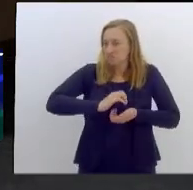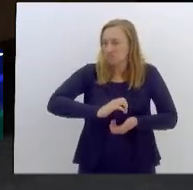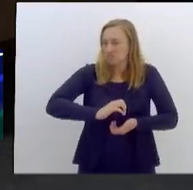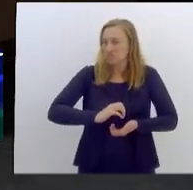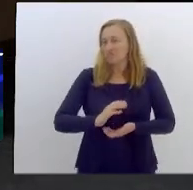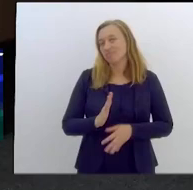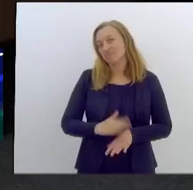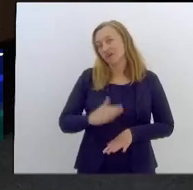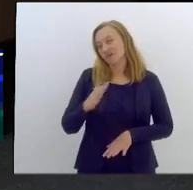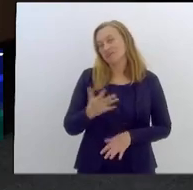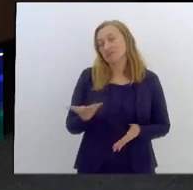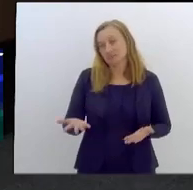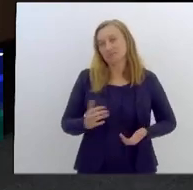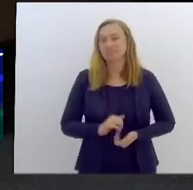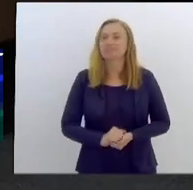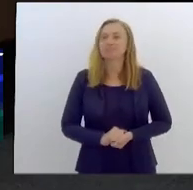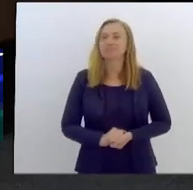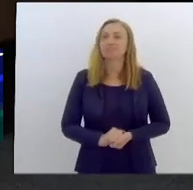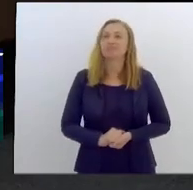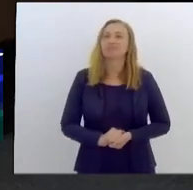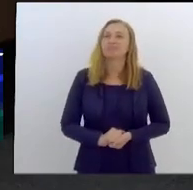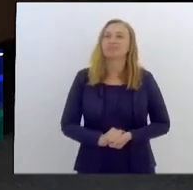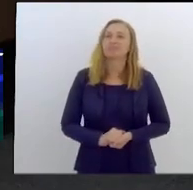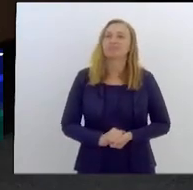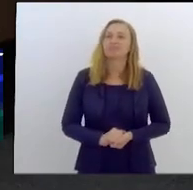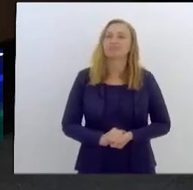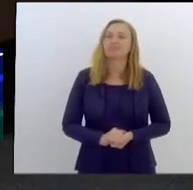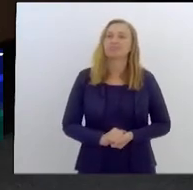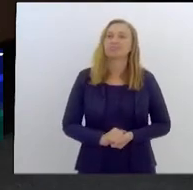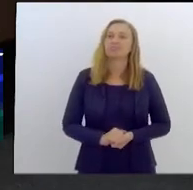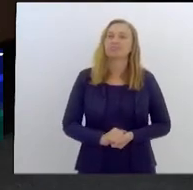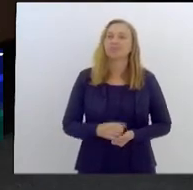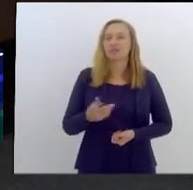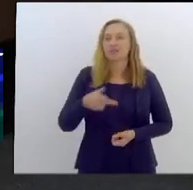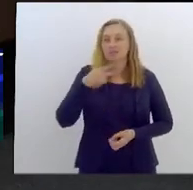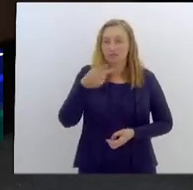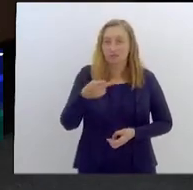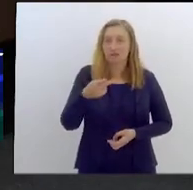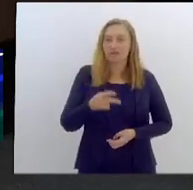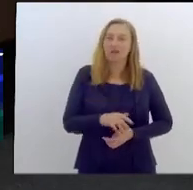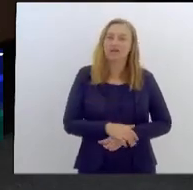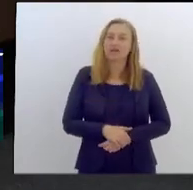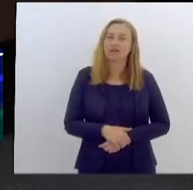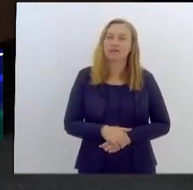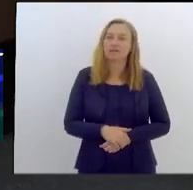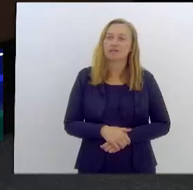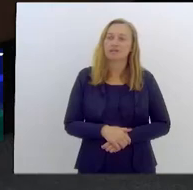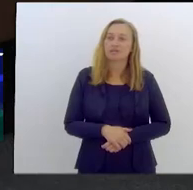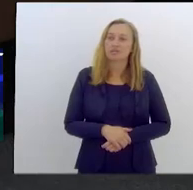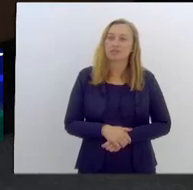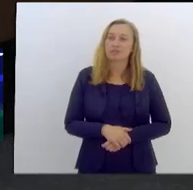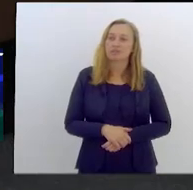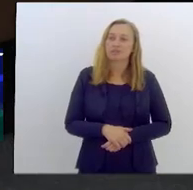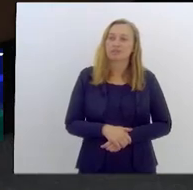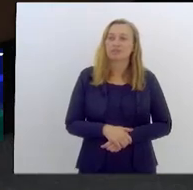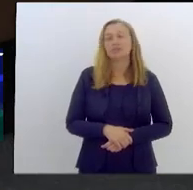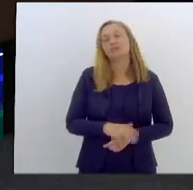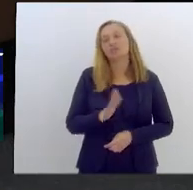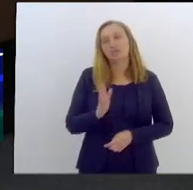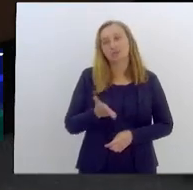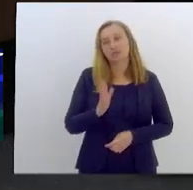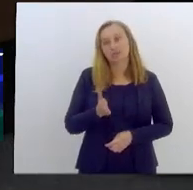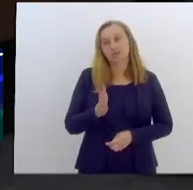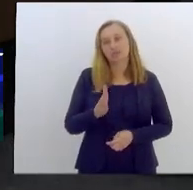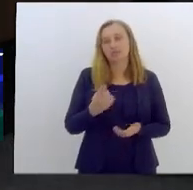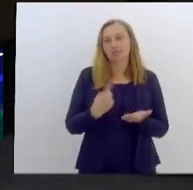comissão, que promovesse aqui o parecer, que eu espero que já esteja